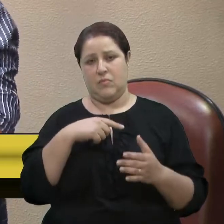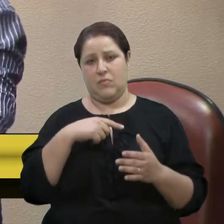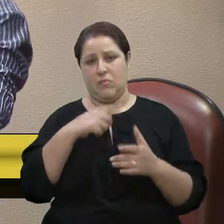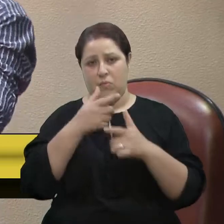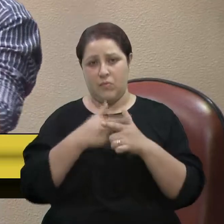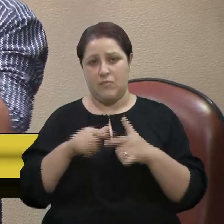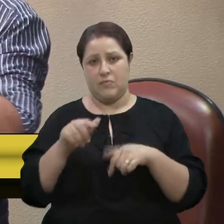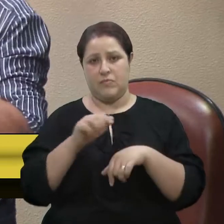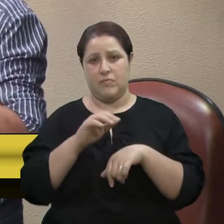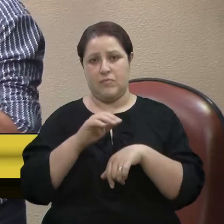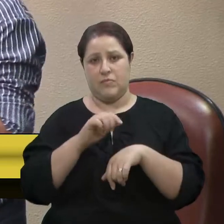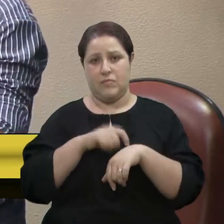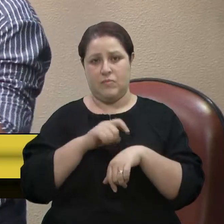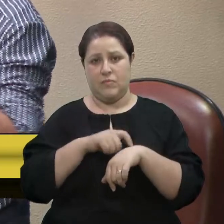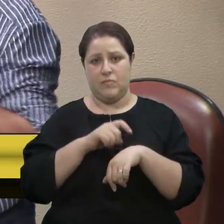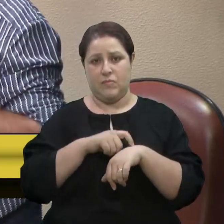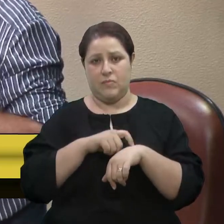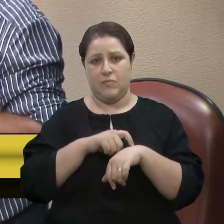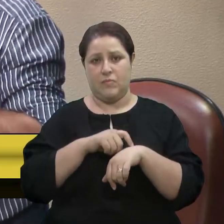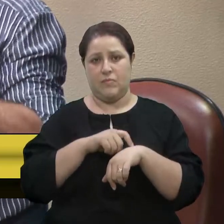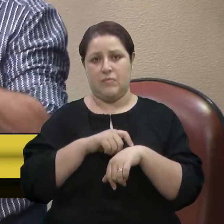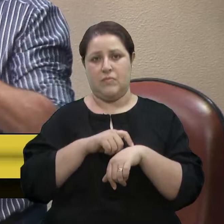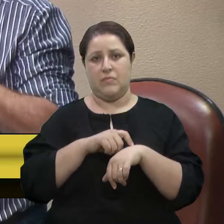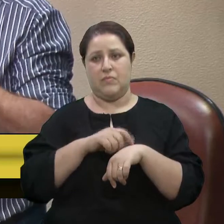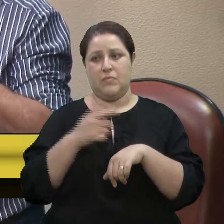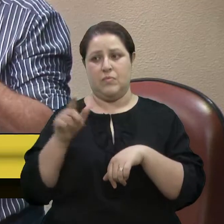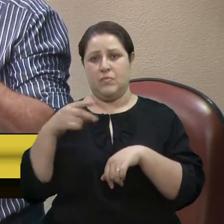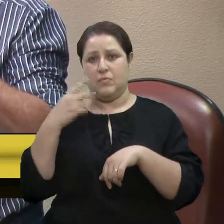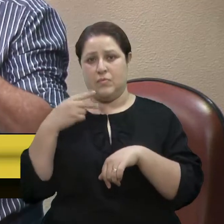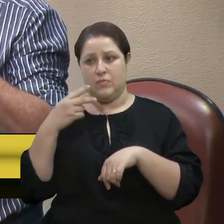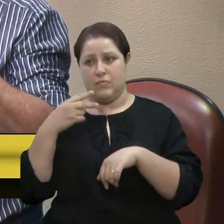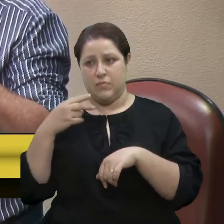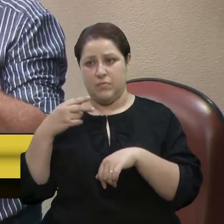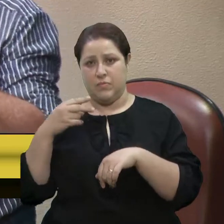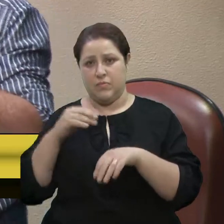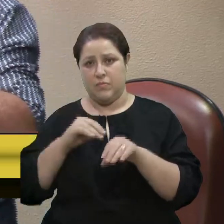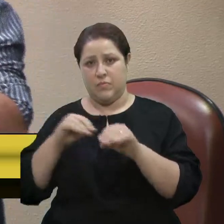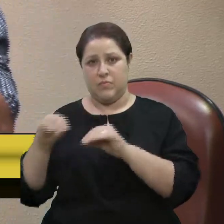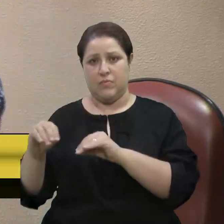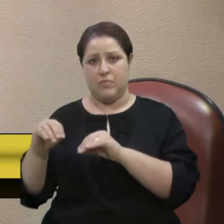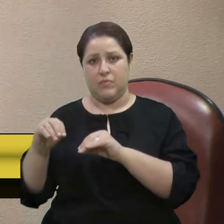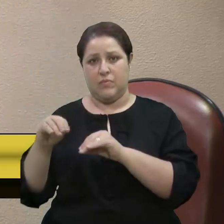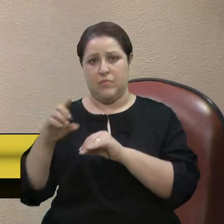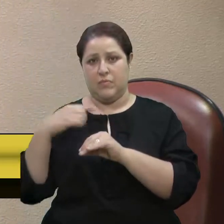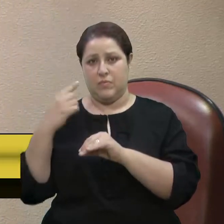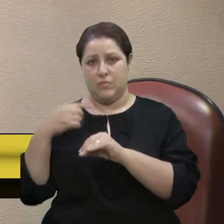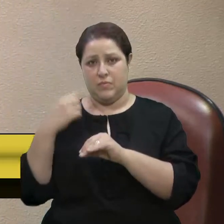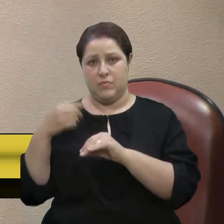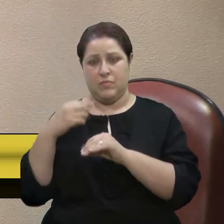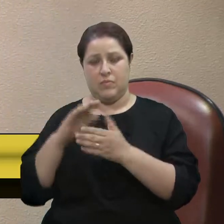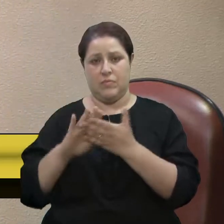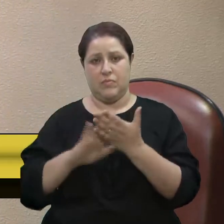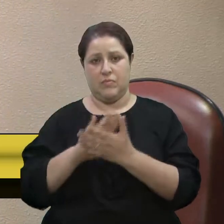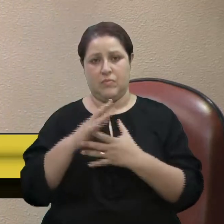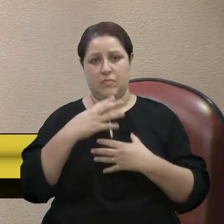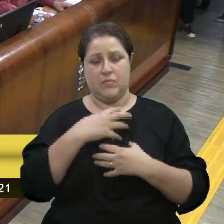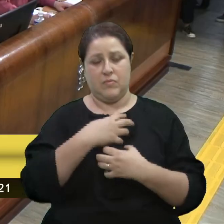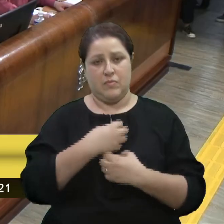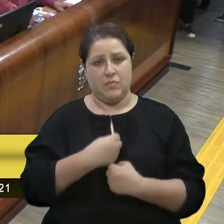mágoa, nós melhoramos, nós compreendemos. Mas não vamos para divergência ideológica. Obrigado, senhor presidente.